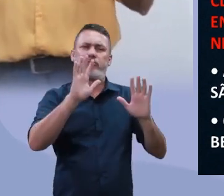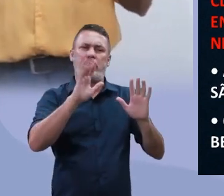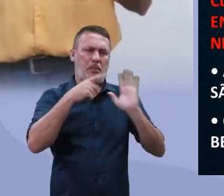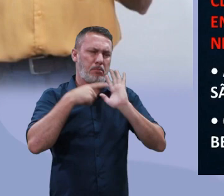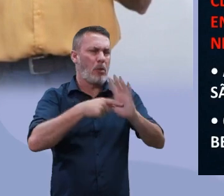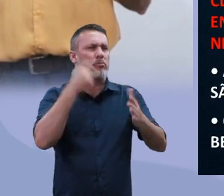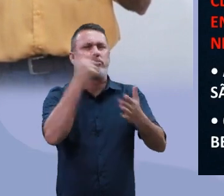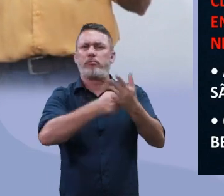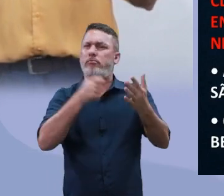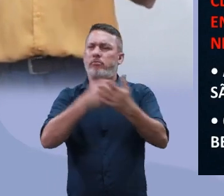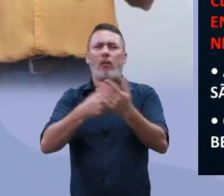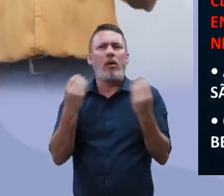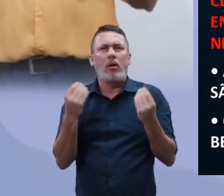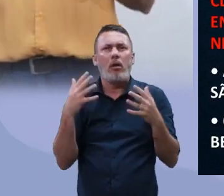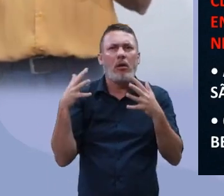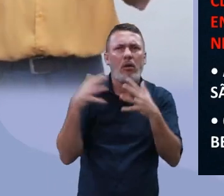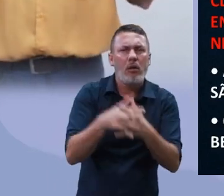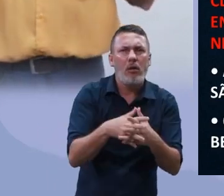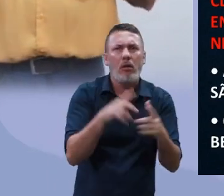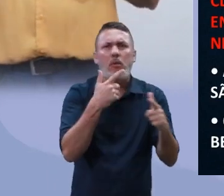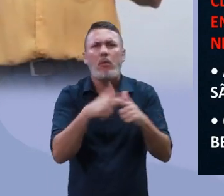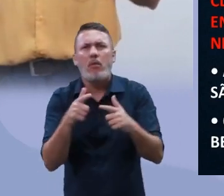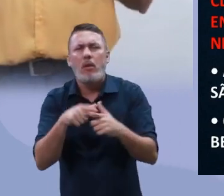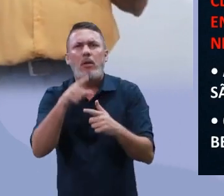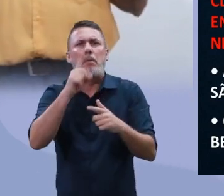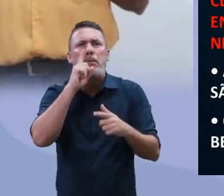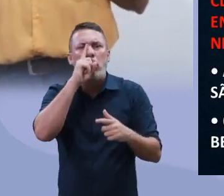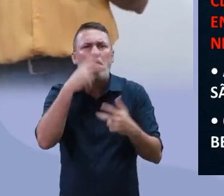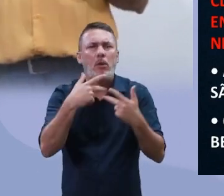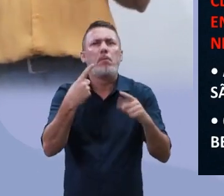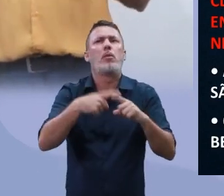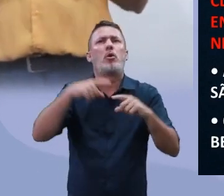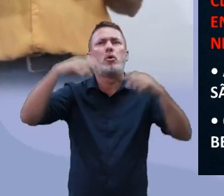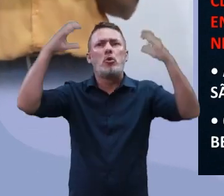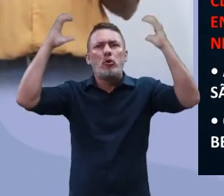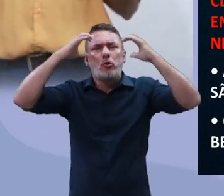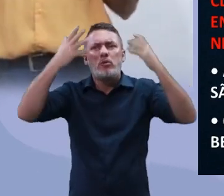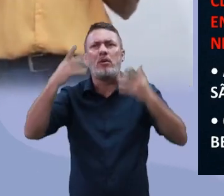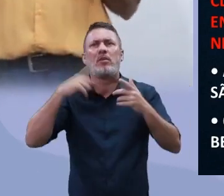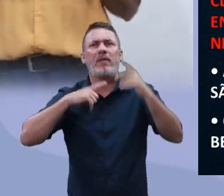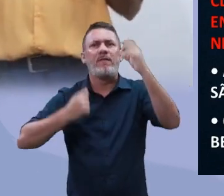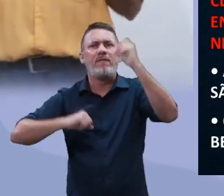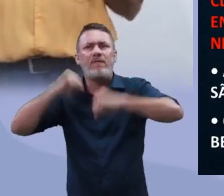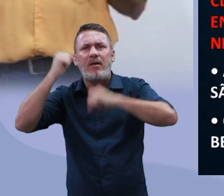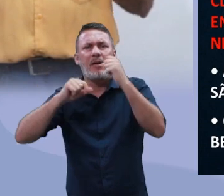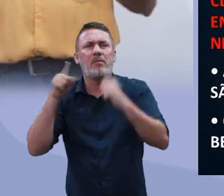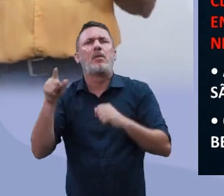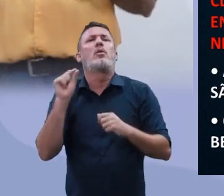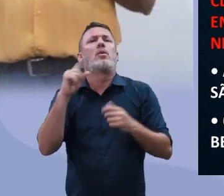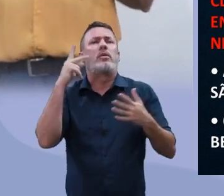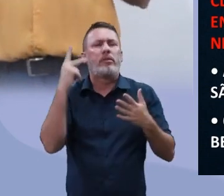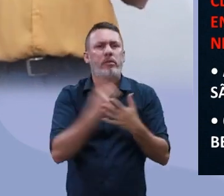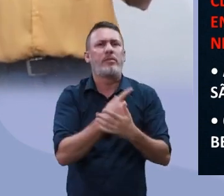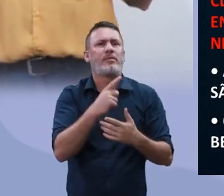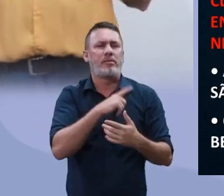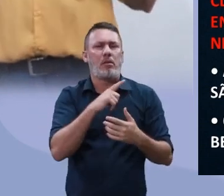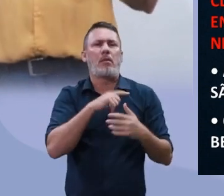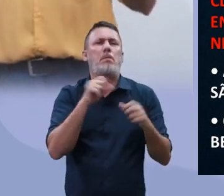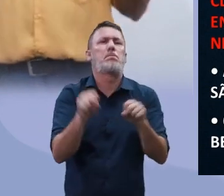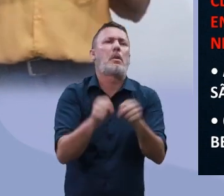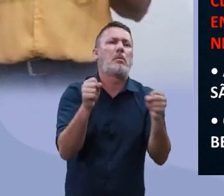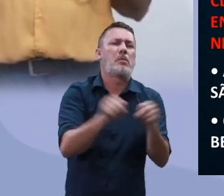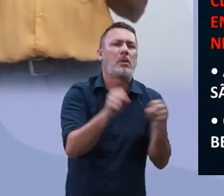sua antena para poder, né, averiguar o que eles estavam fazendo, né, e até que ponto esse modo de produção